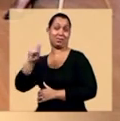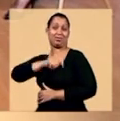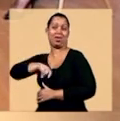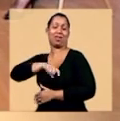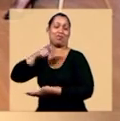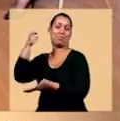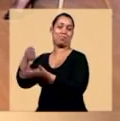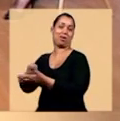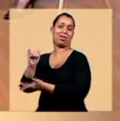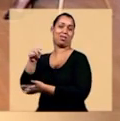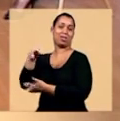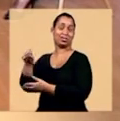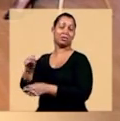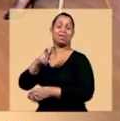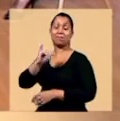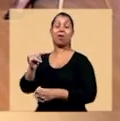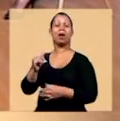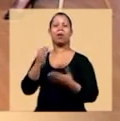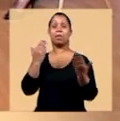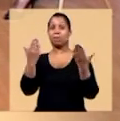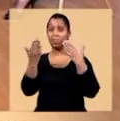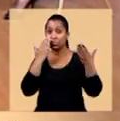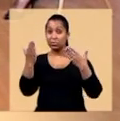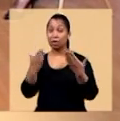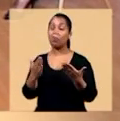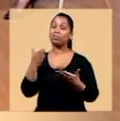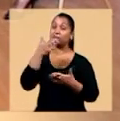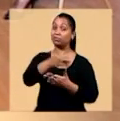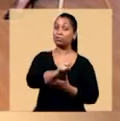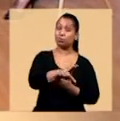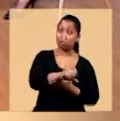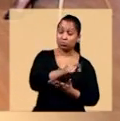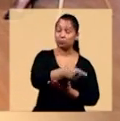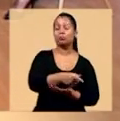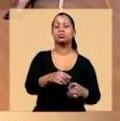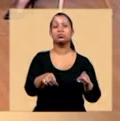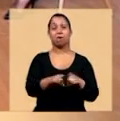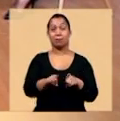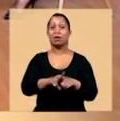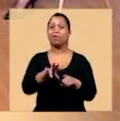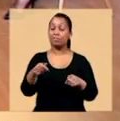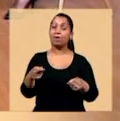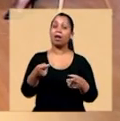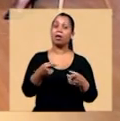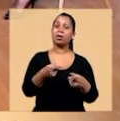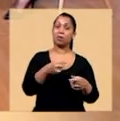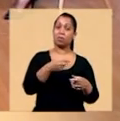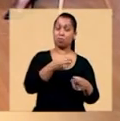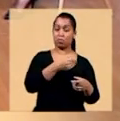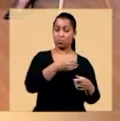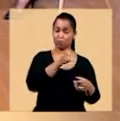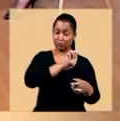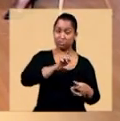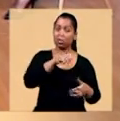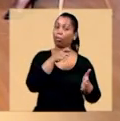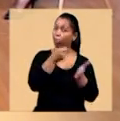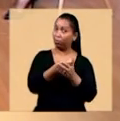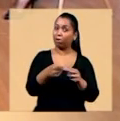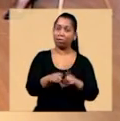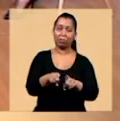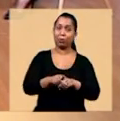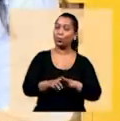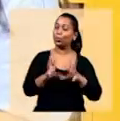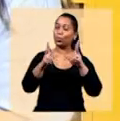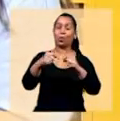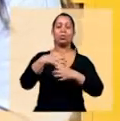um assédio, você precisa recorrer a um psicólogo. Você não tem um plano de saúde, você vai para o SUS, então você também vai onerar o Estado dessa maneira.